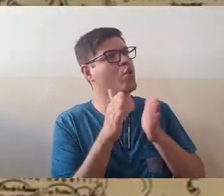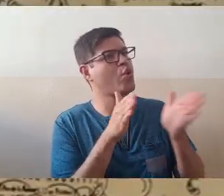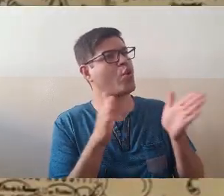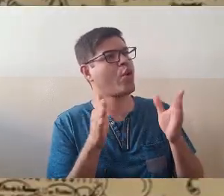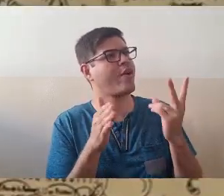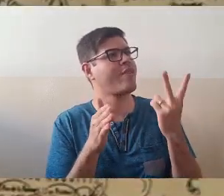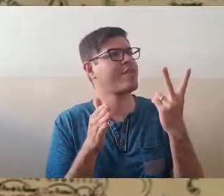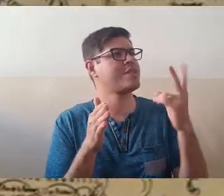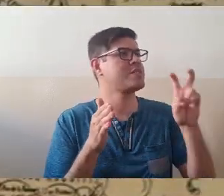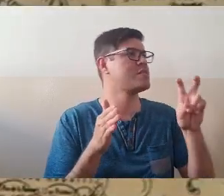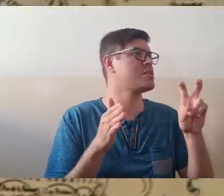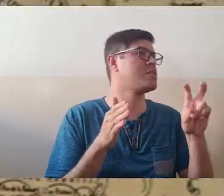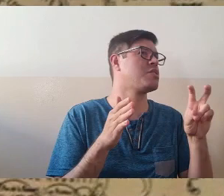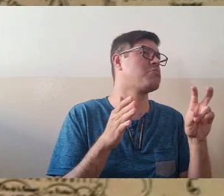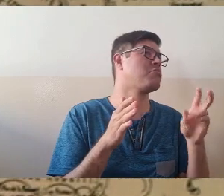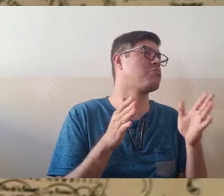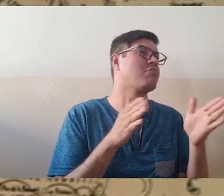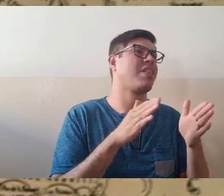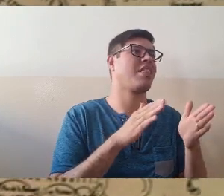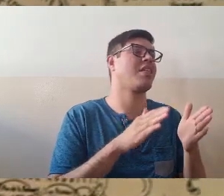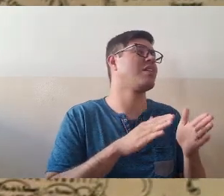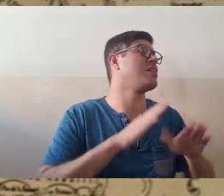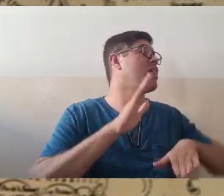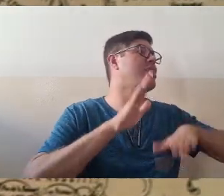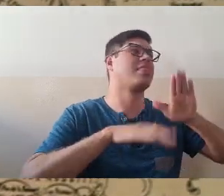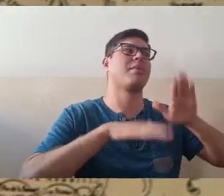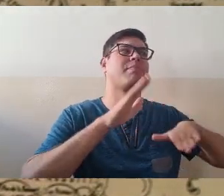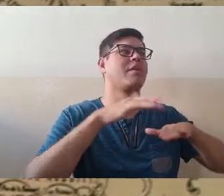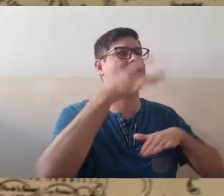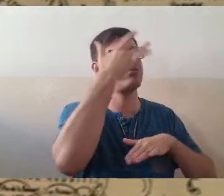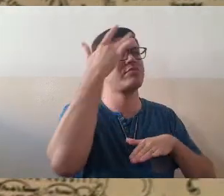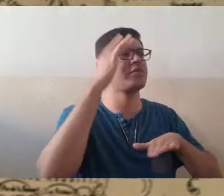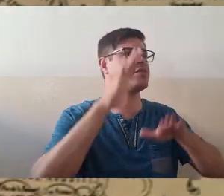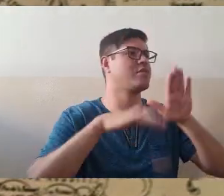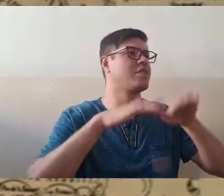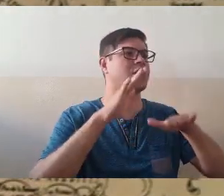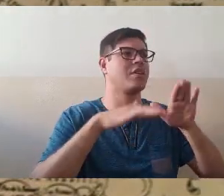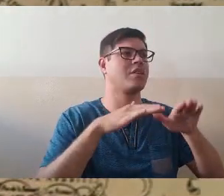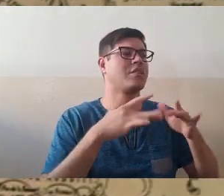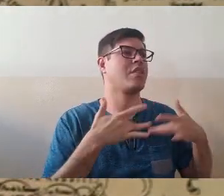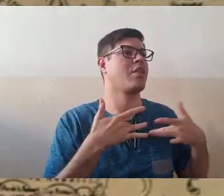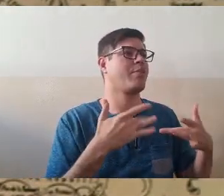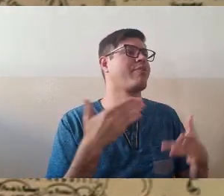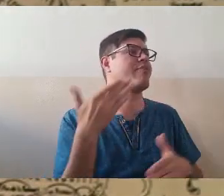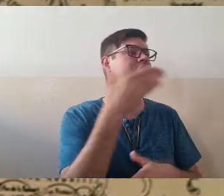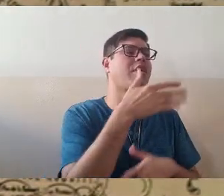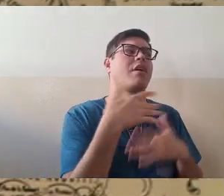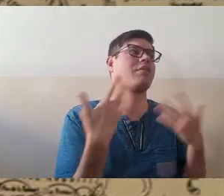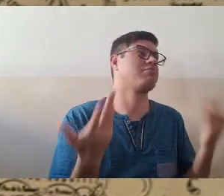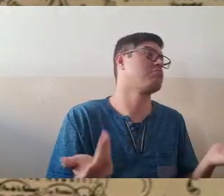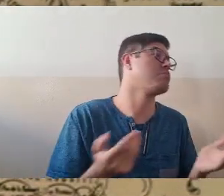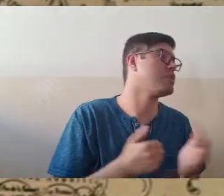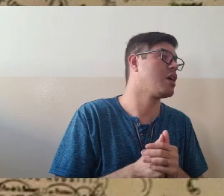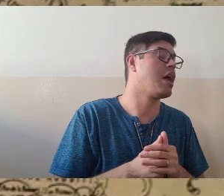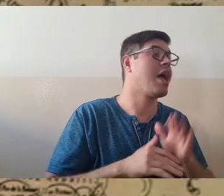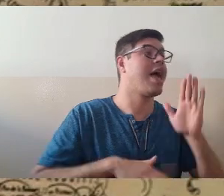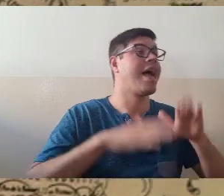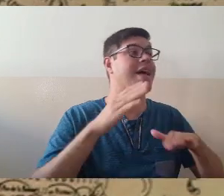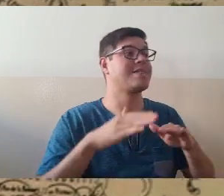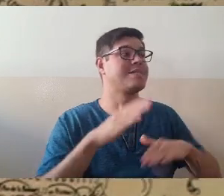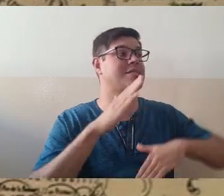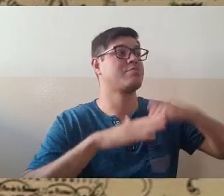a formação, a disponibilidade. São todos músicos profissionais. Alguns sim, outros não. Né? Eles têm as suas profissões